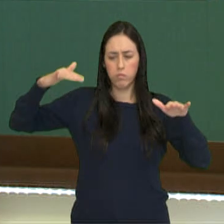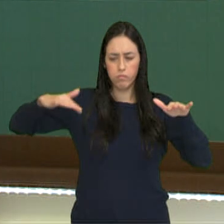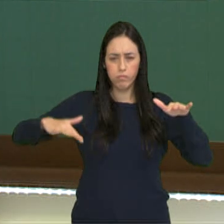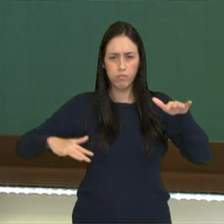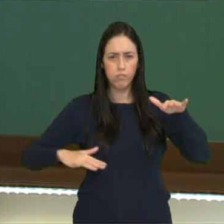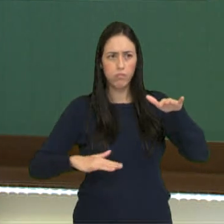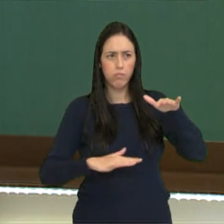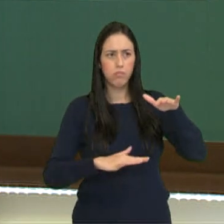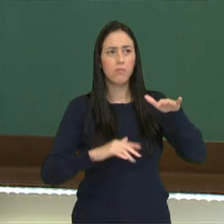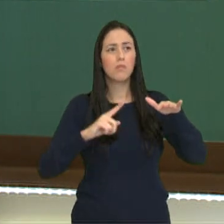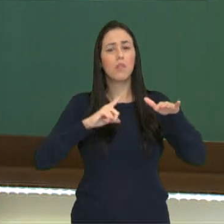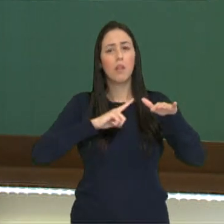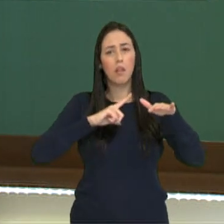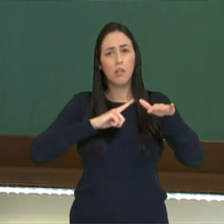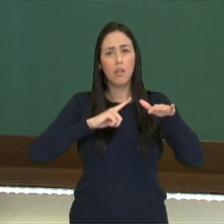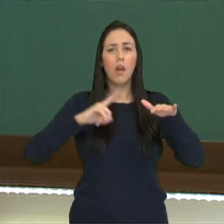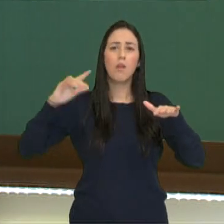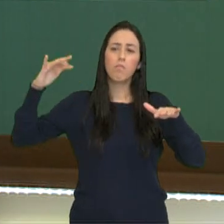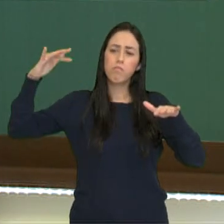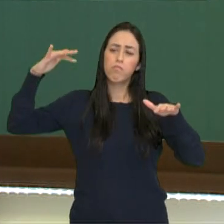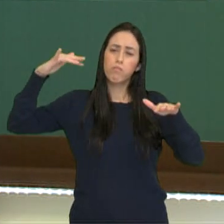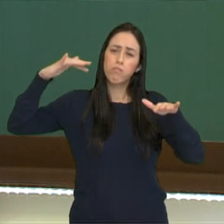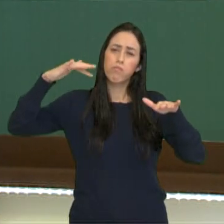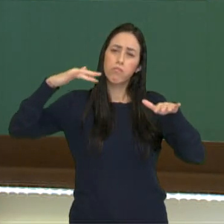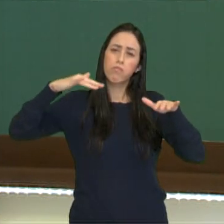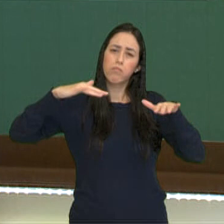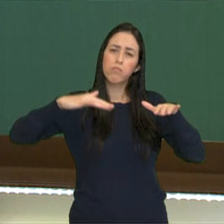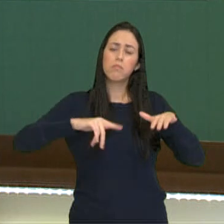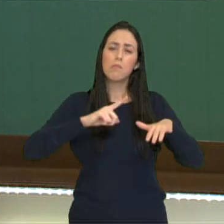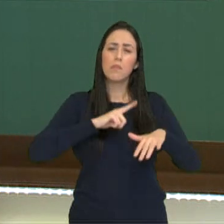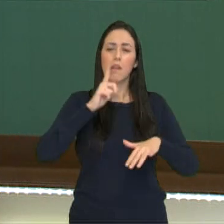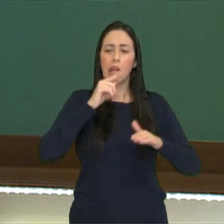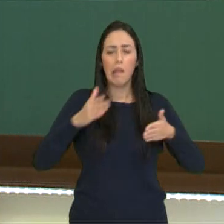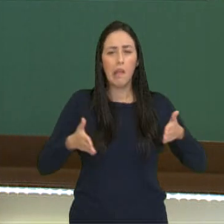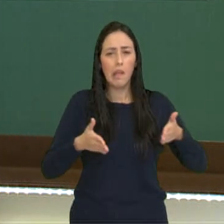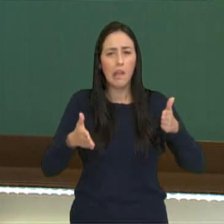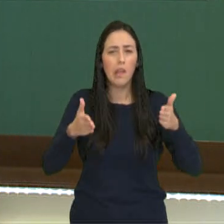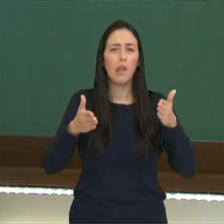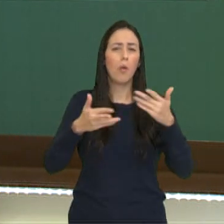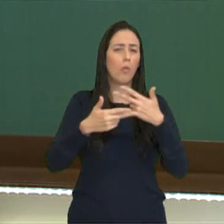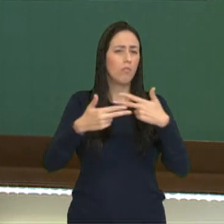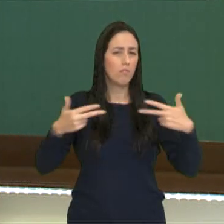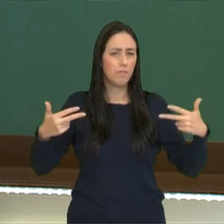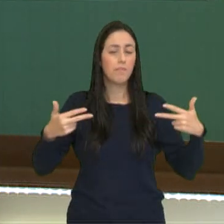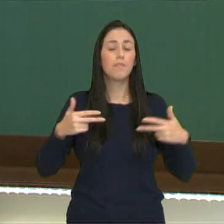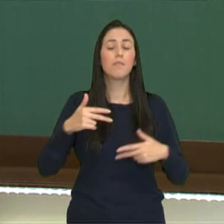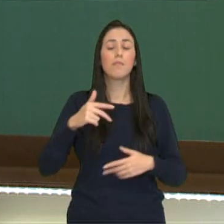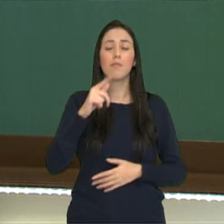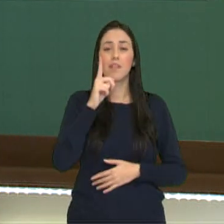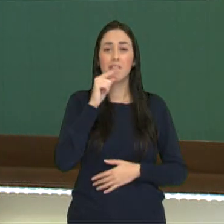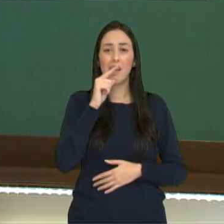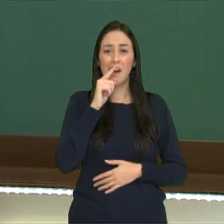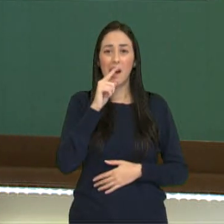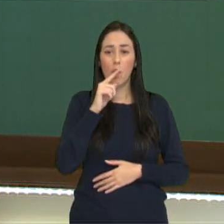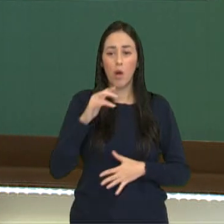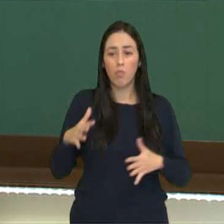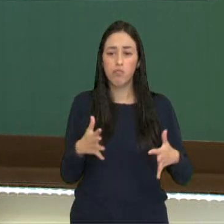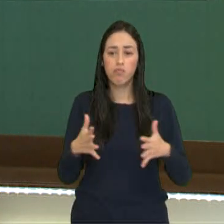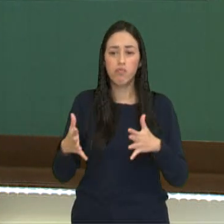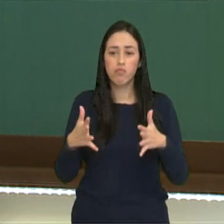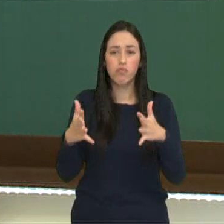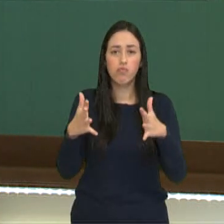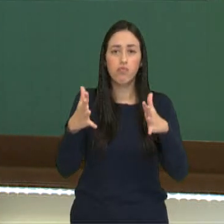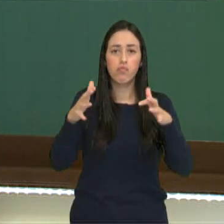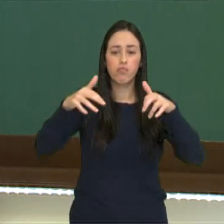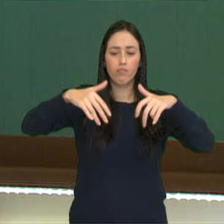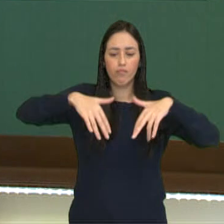nós vamos infiltrando, ó. Nós temos aqui os cursos dos rios, os córregos, e essa água, à medida que ela vai correndo, parte dela vai